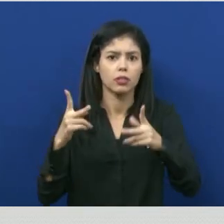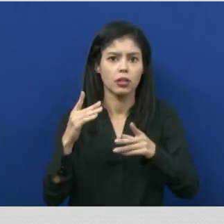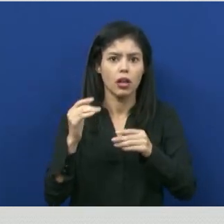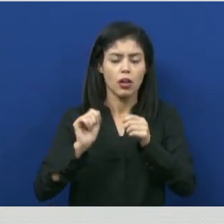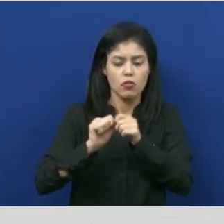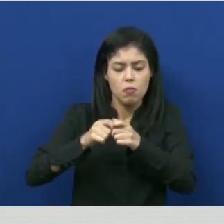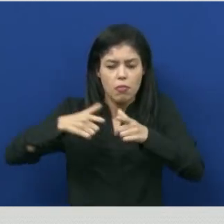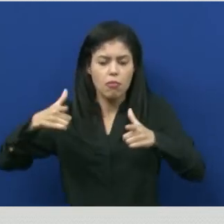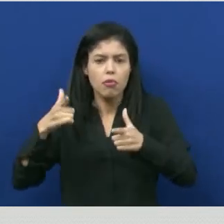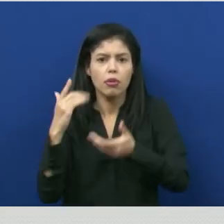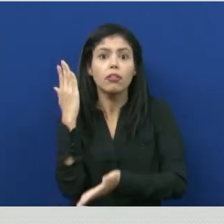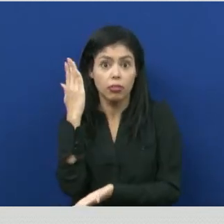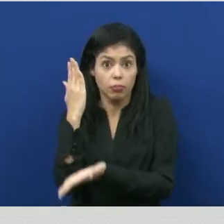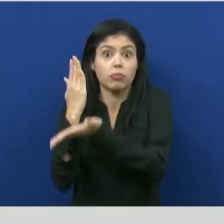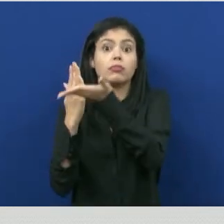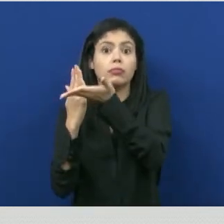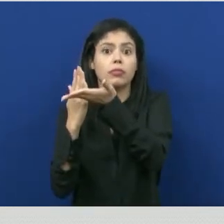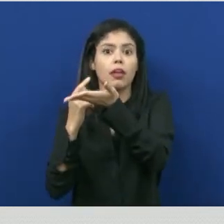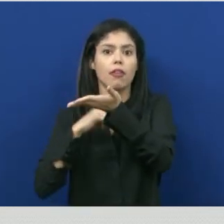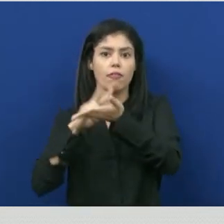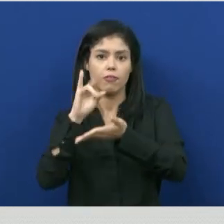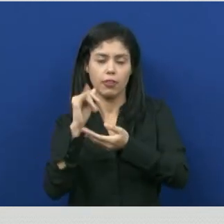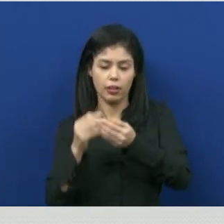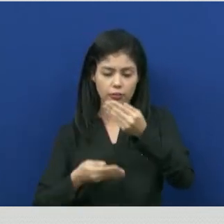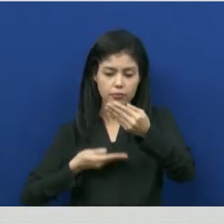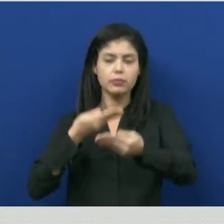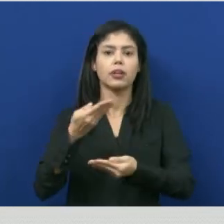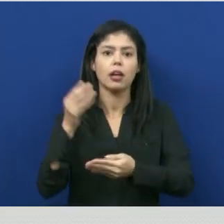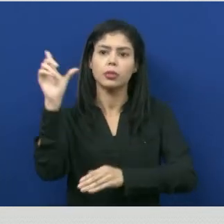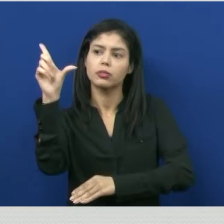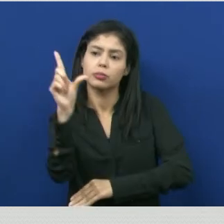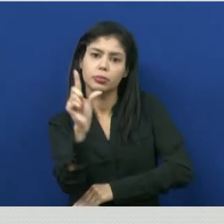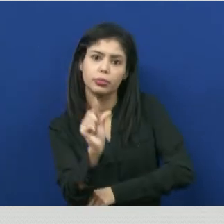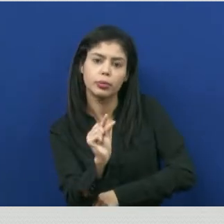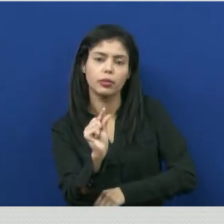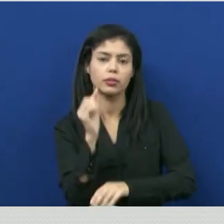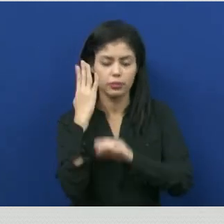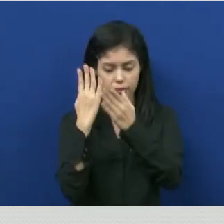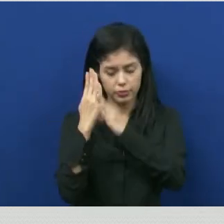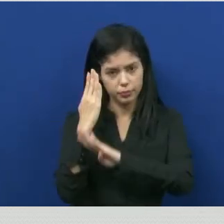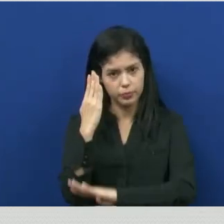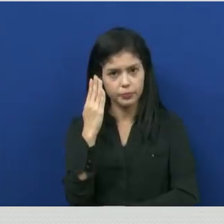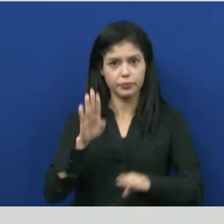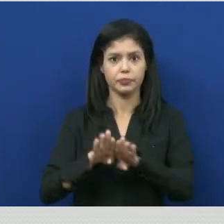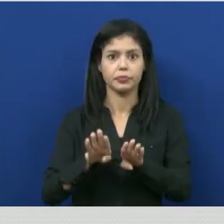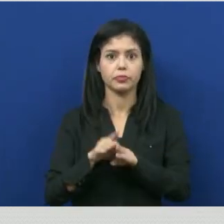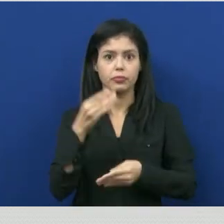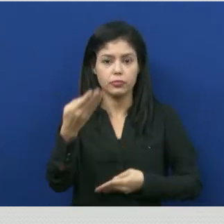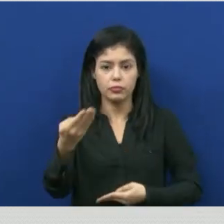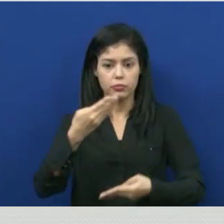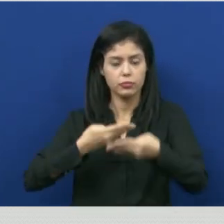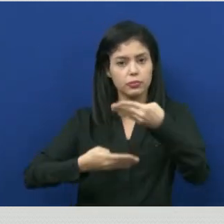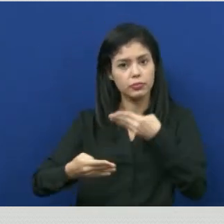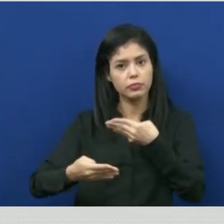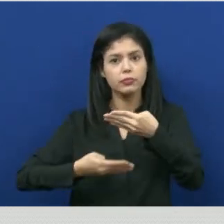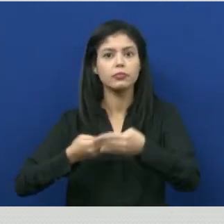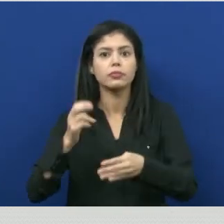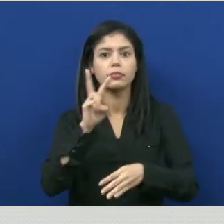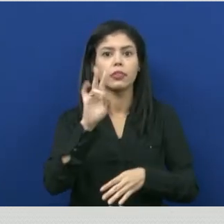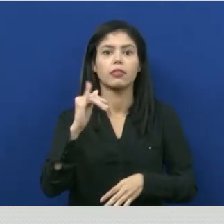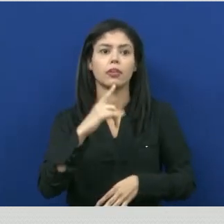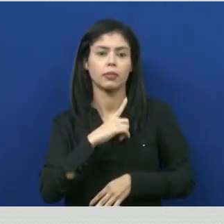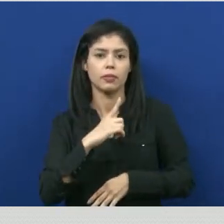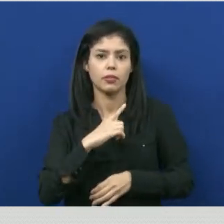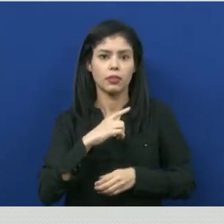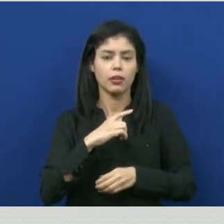maior temperatura vai transmitir energia para o que tem menor temperatura e essa transmissão de energia vai se dar de